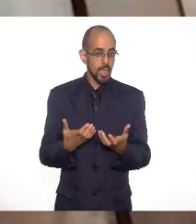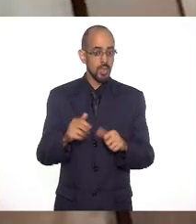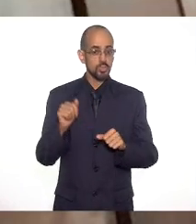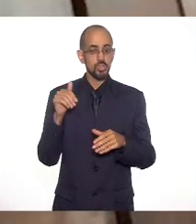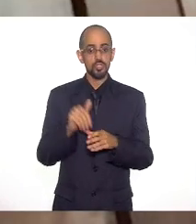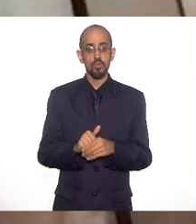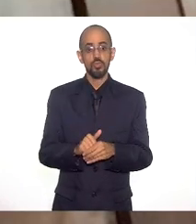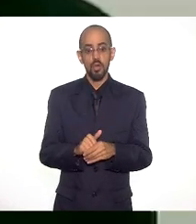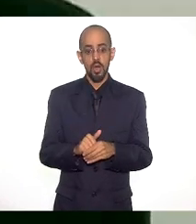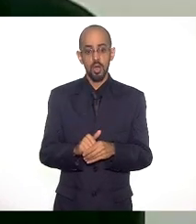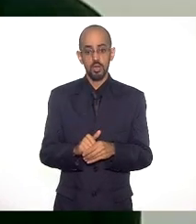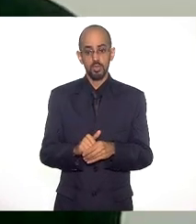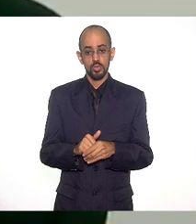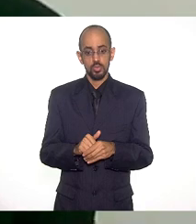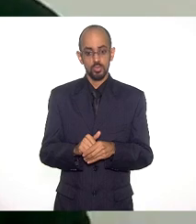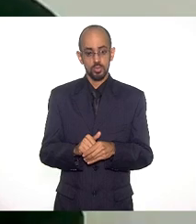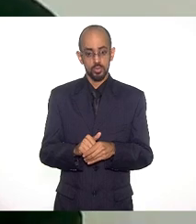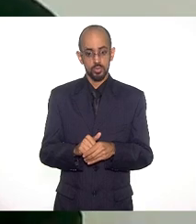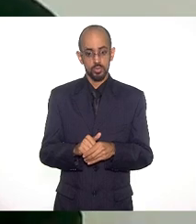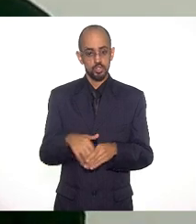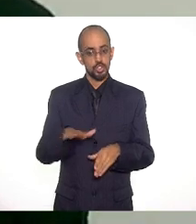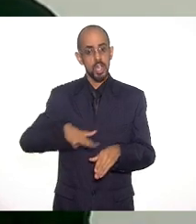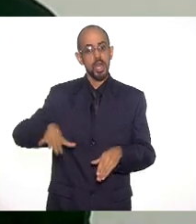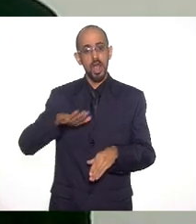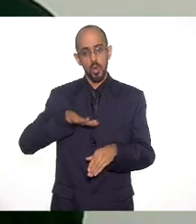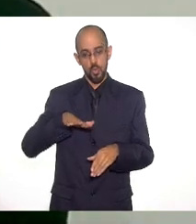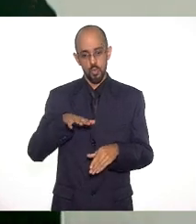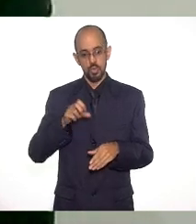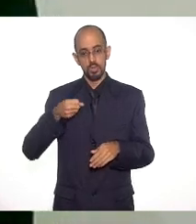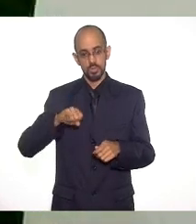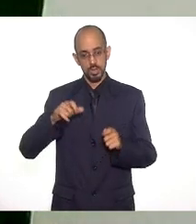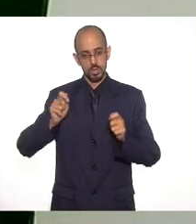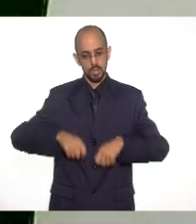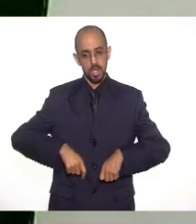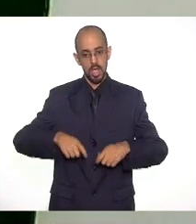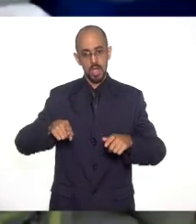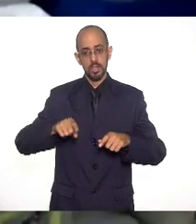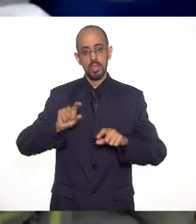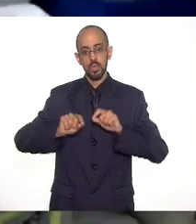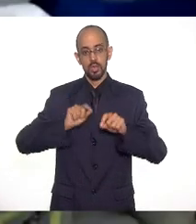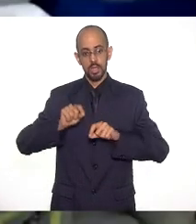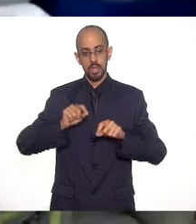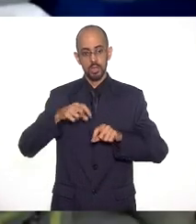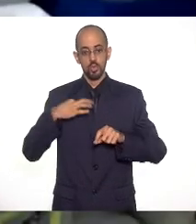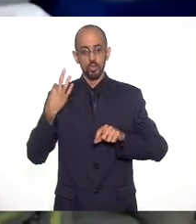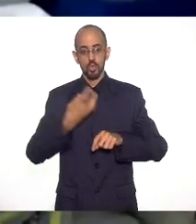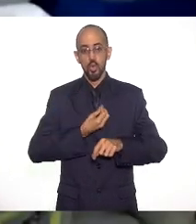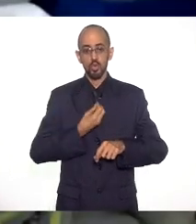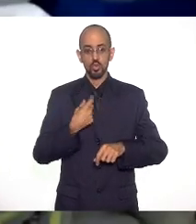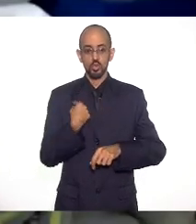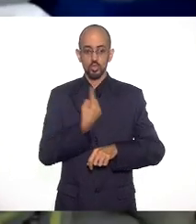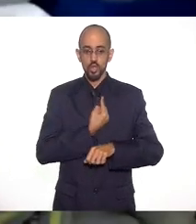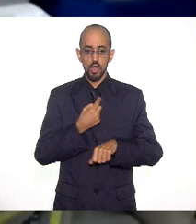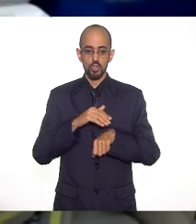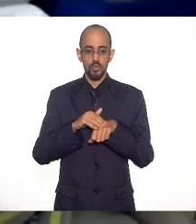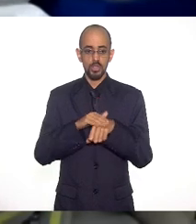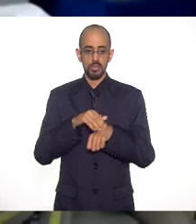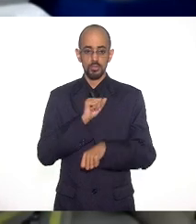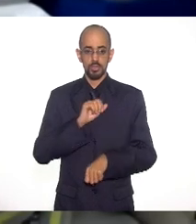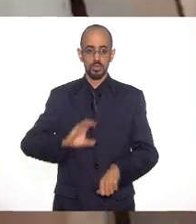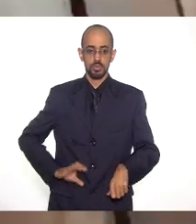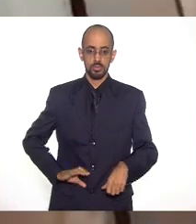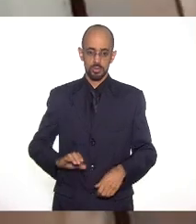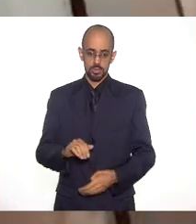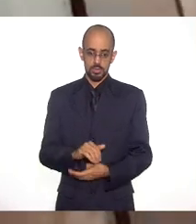voto unânime aqui do lado. Unânime. Uma defesa. Claro. Está fechado. A gente levanta até uma questão